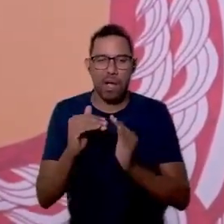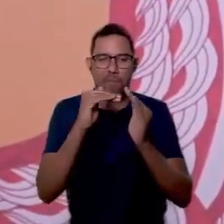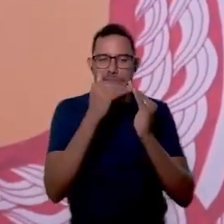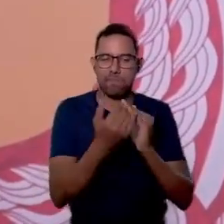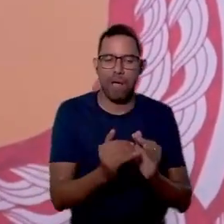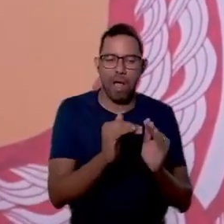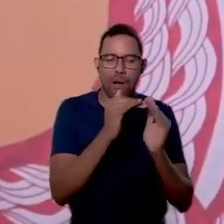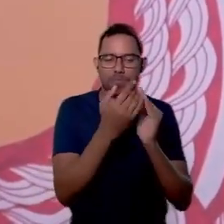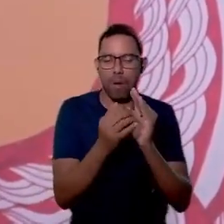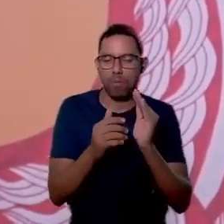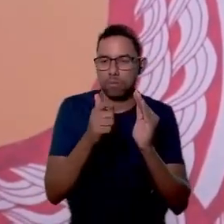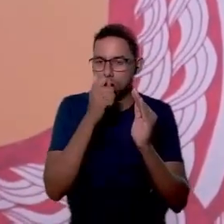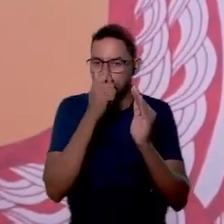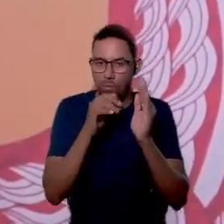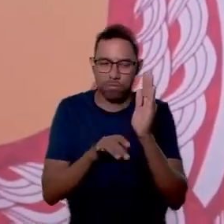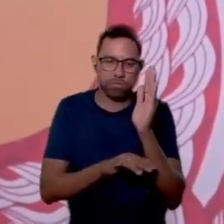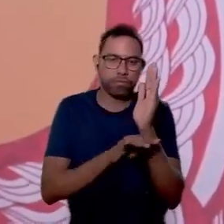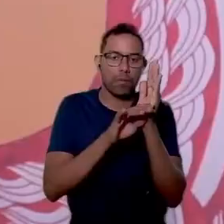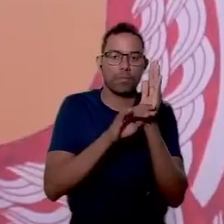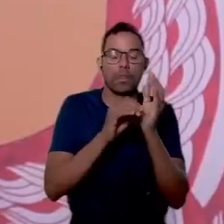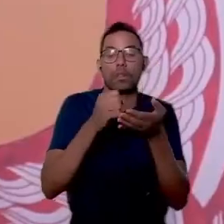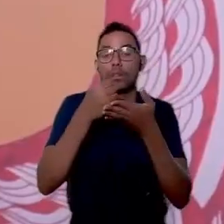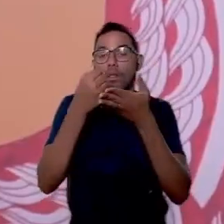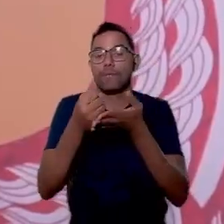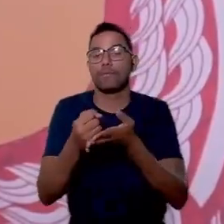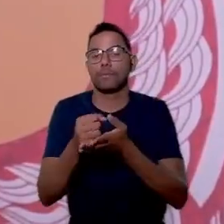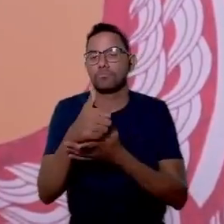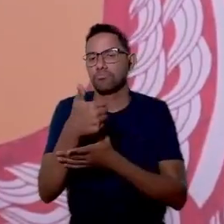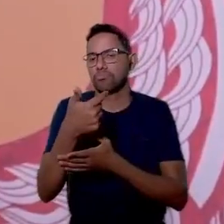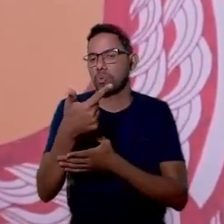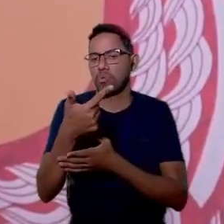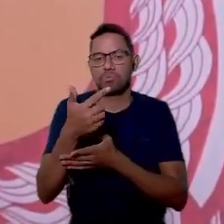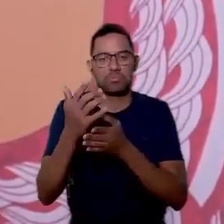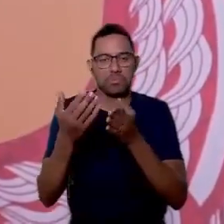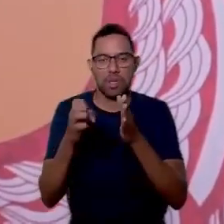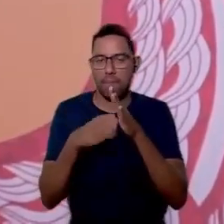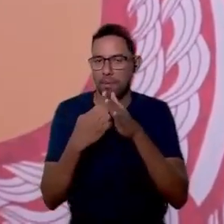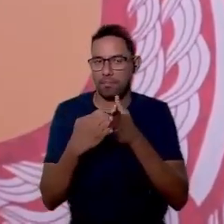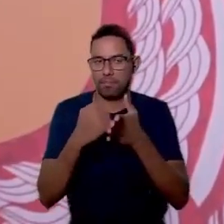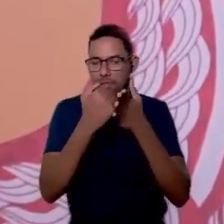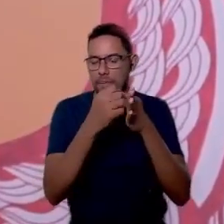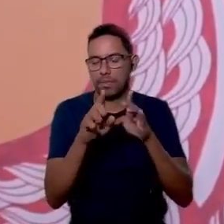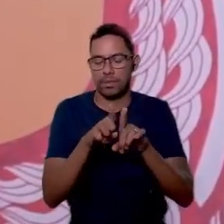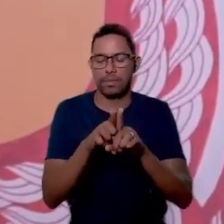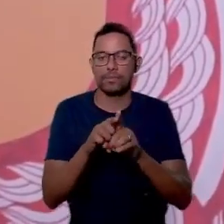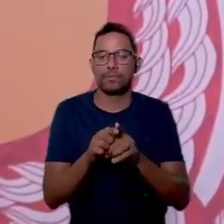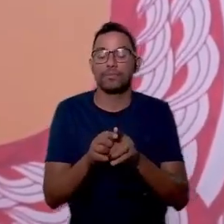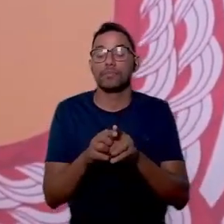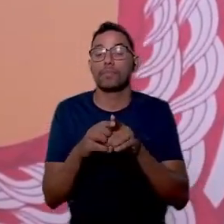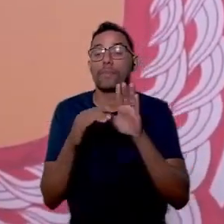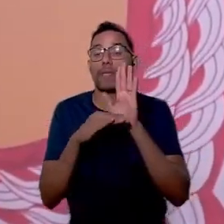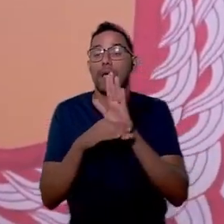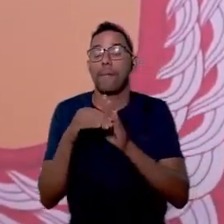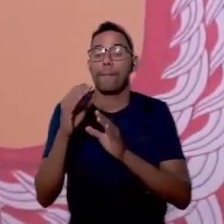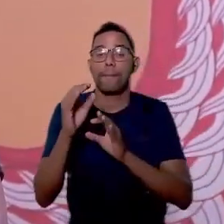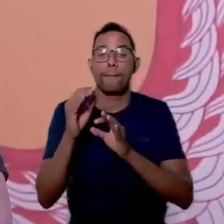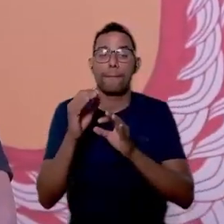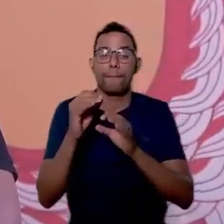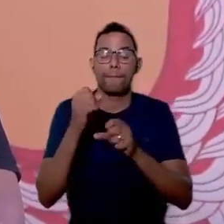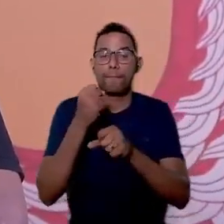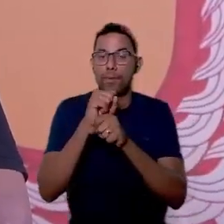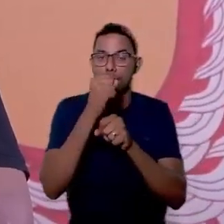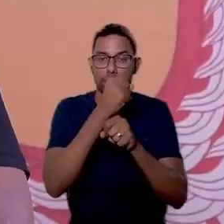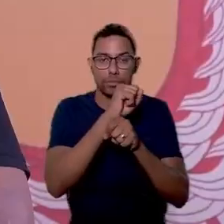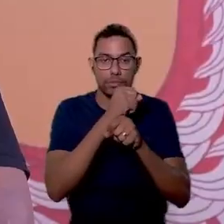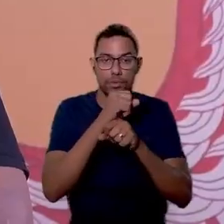muito impactado lá. E nós levamos 12 empresas para lá para financiar produções culturais para que as